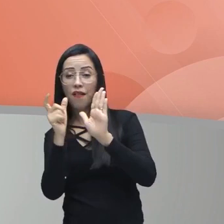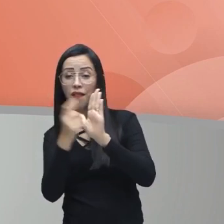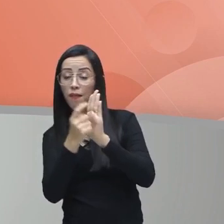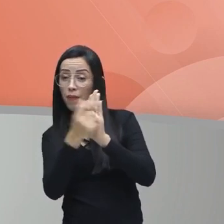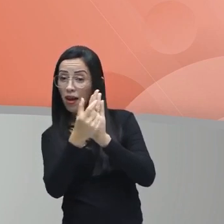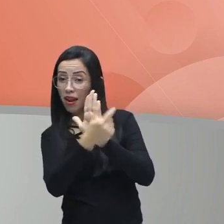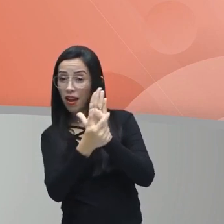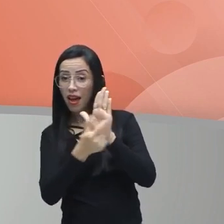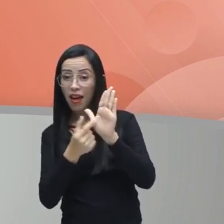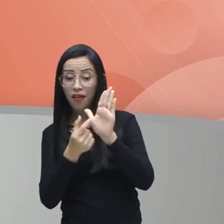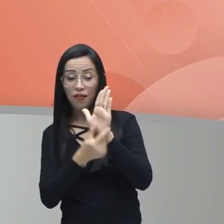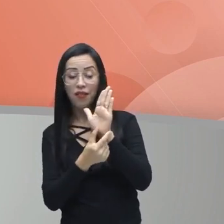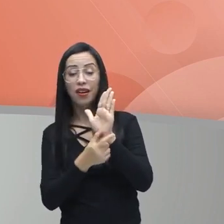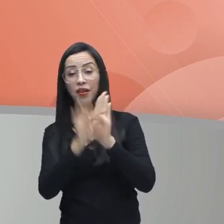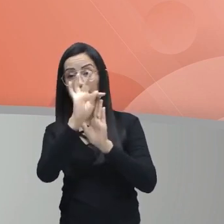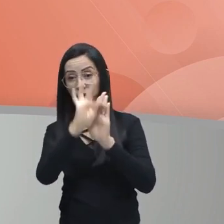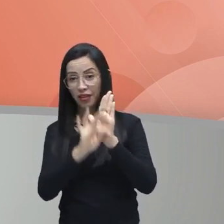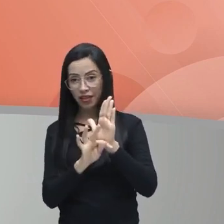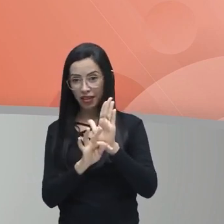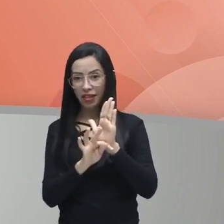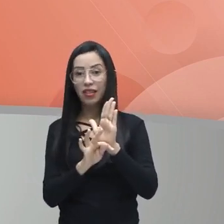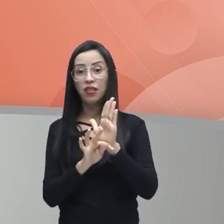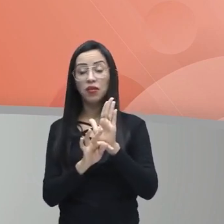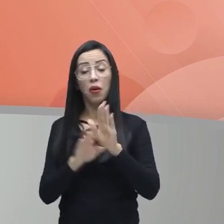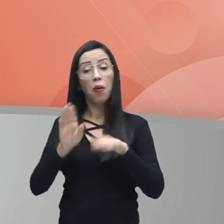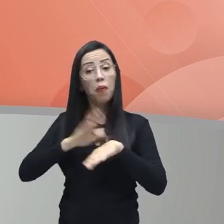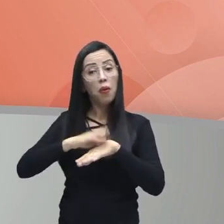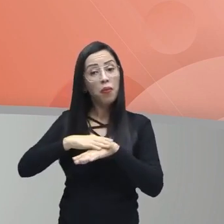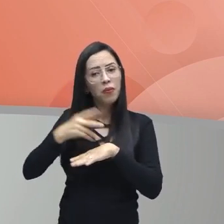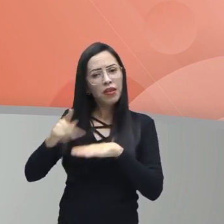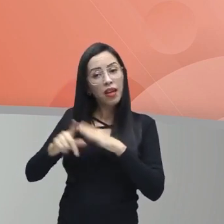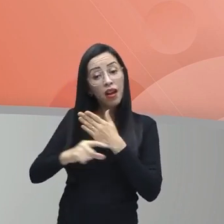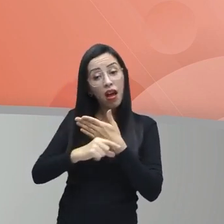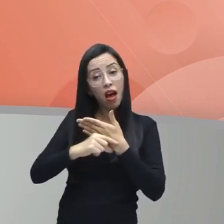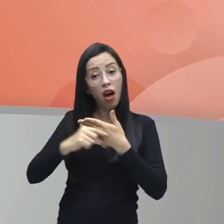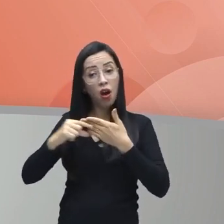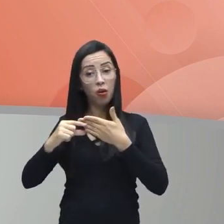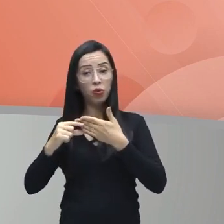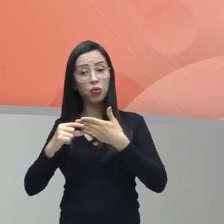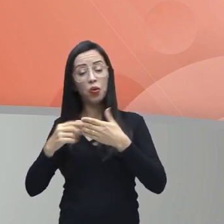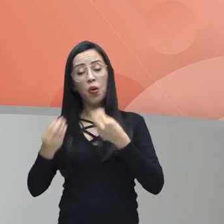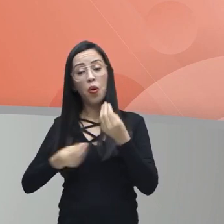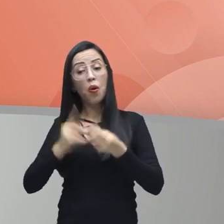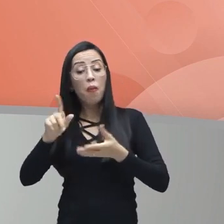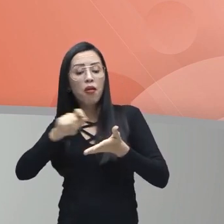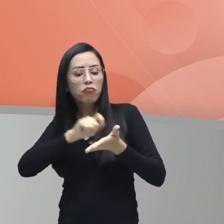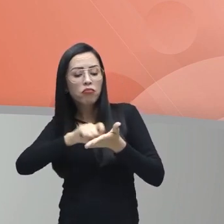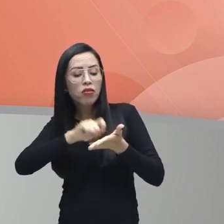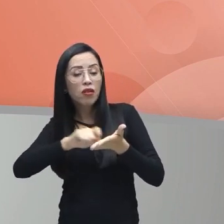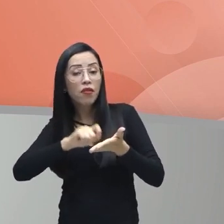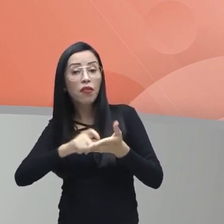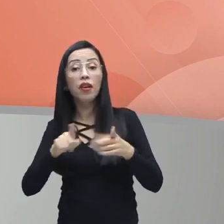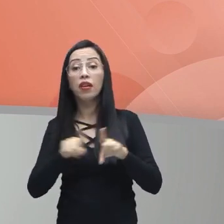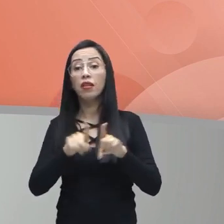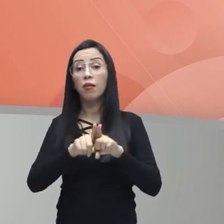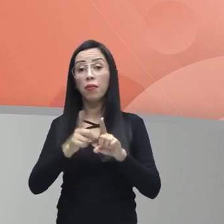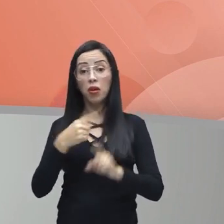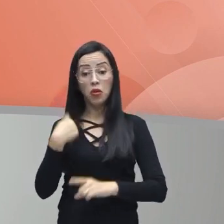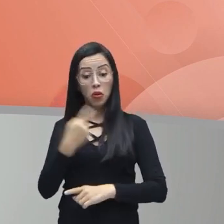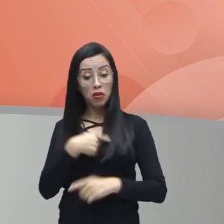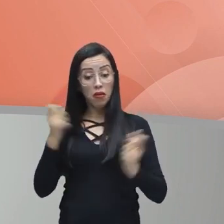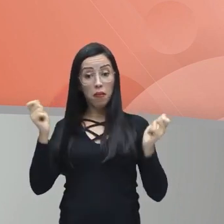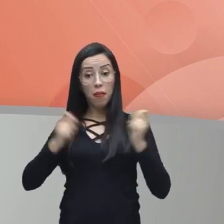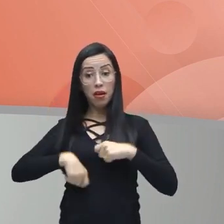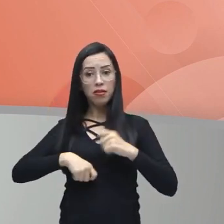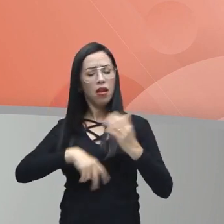Então, depende muito de como ele vai escrever e principalmente da nossa capacidade de leitura, da nossa capacidade